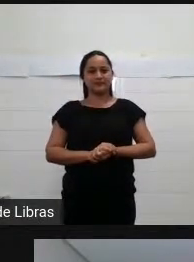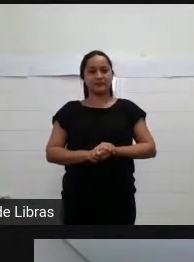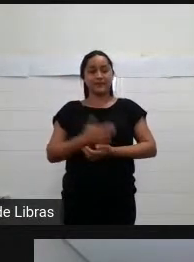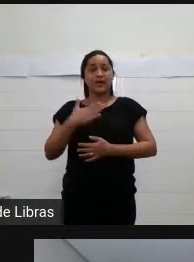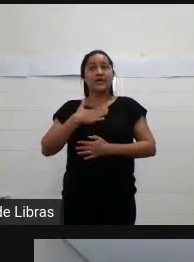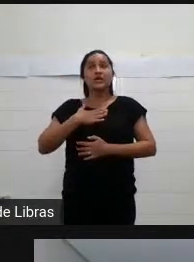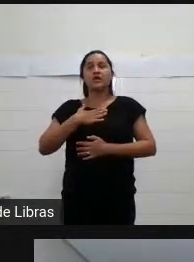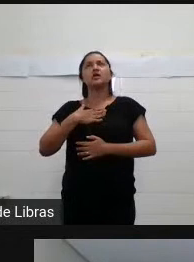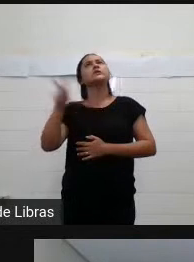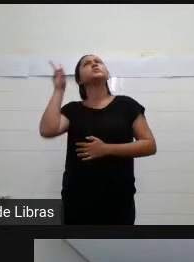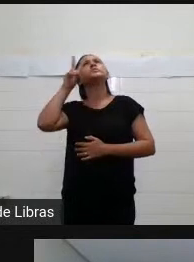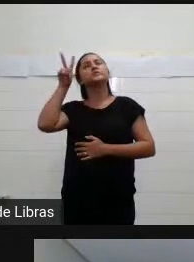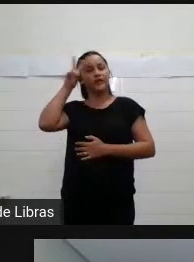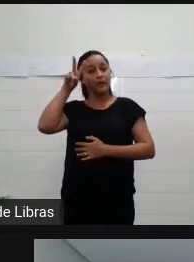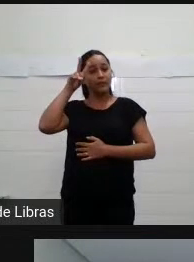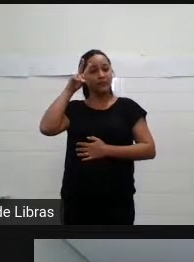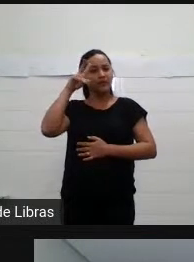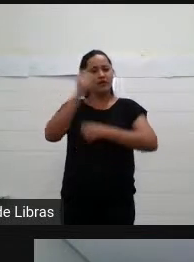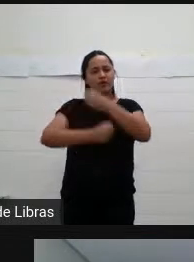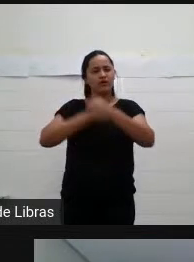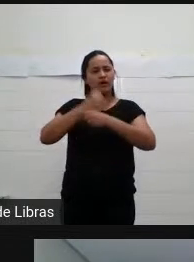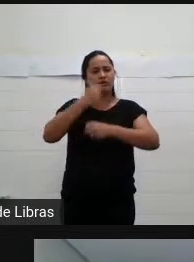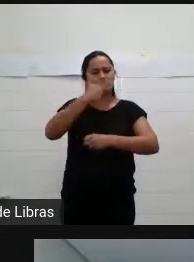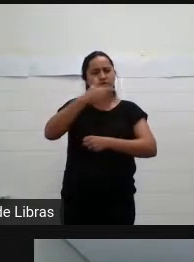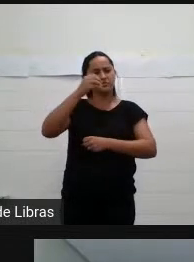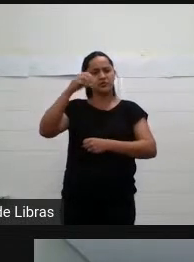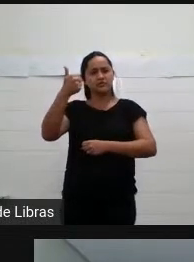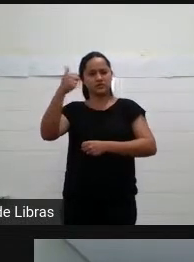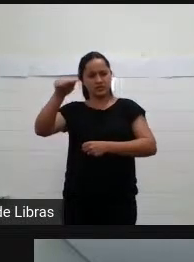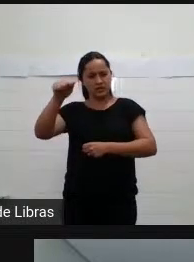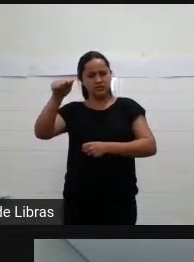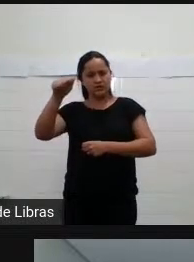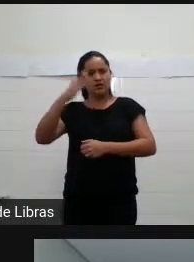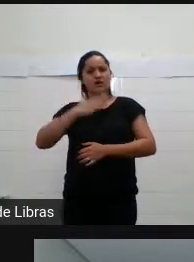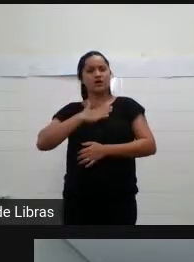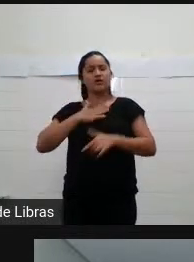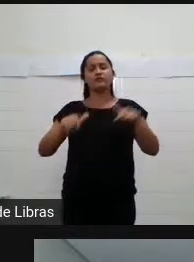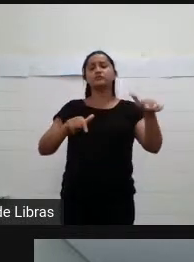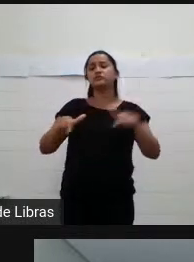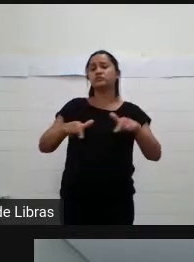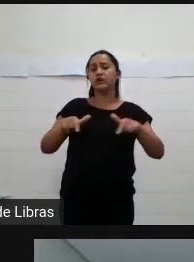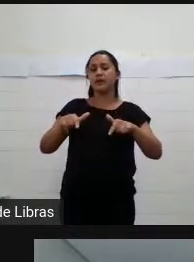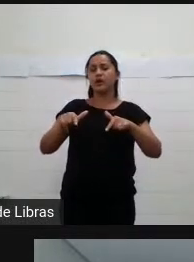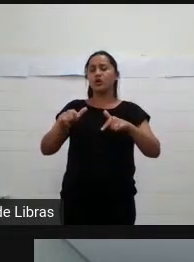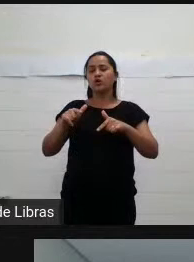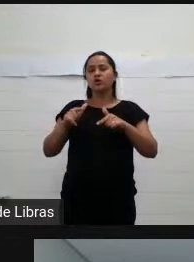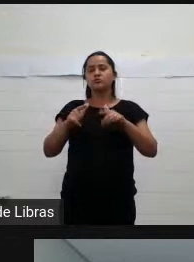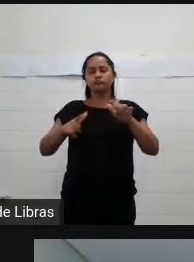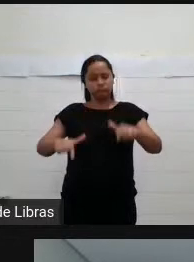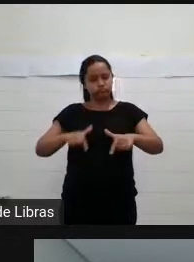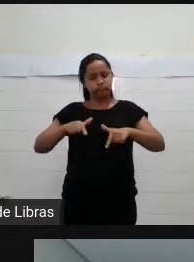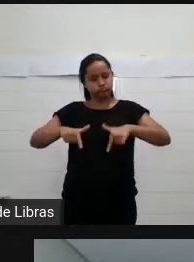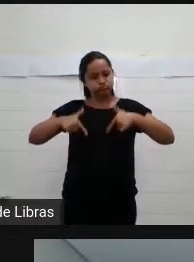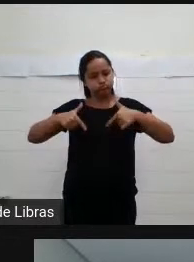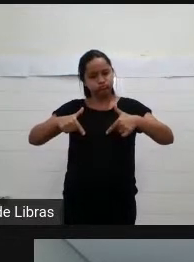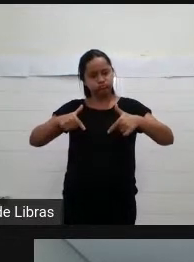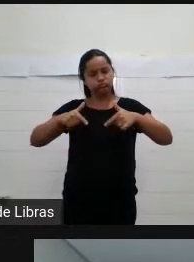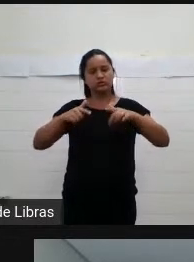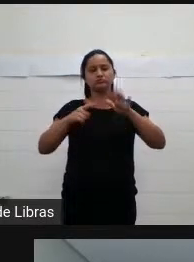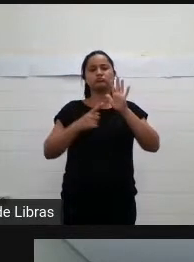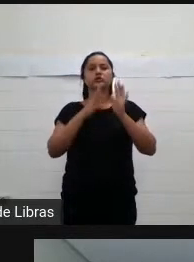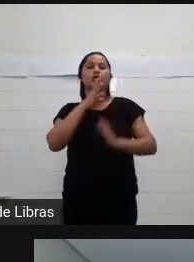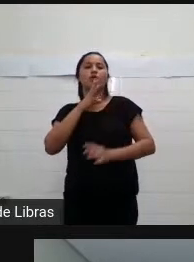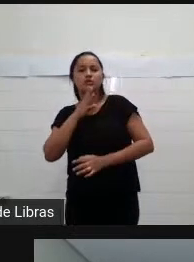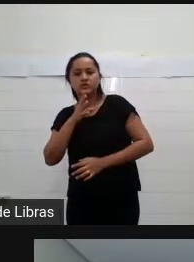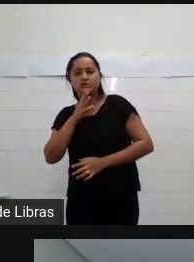Eu me recordo que em 2017 eu tenho feito um trabalho de tentativa de reconhecimento das escritoras, né, das